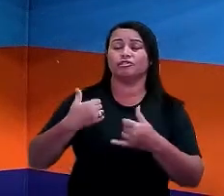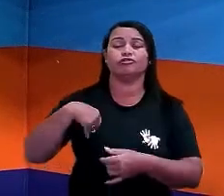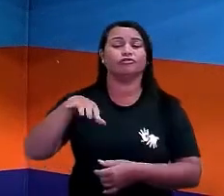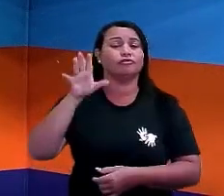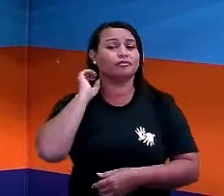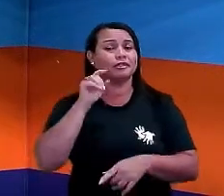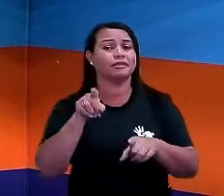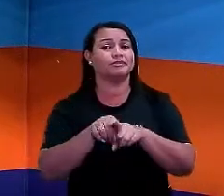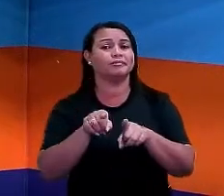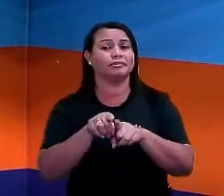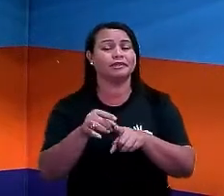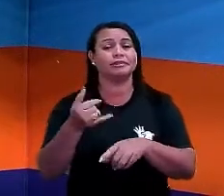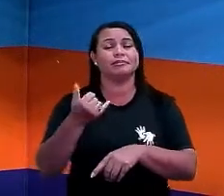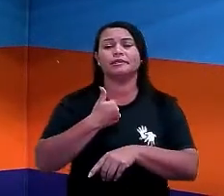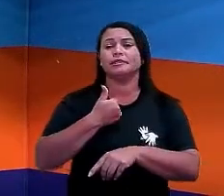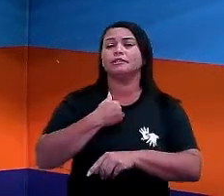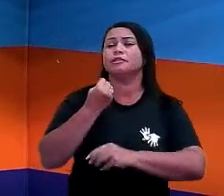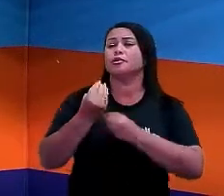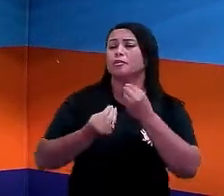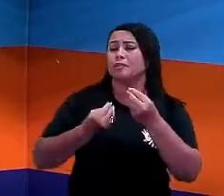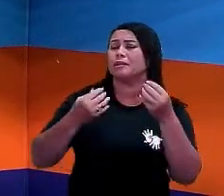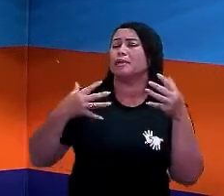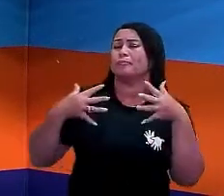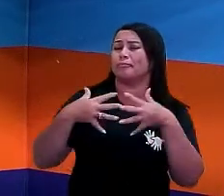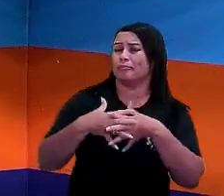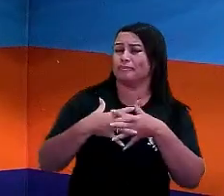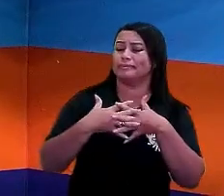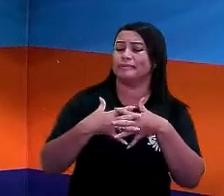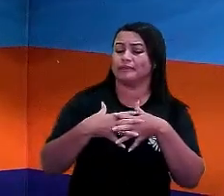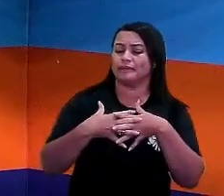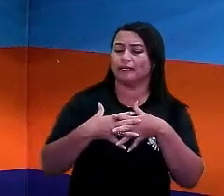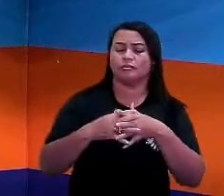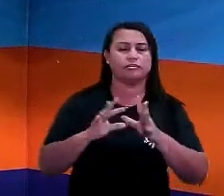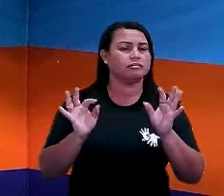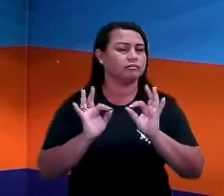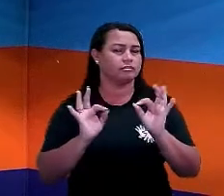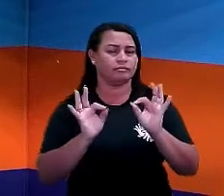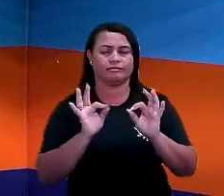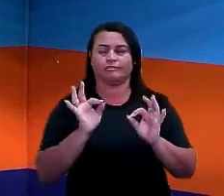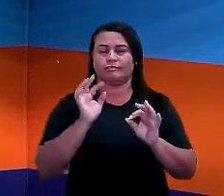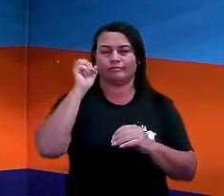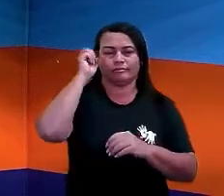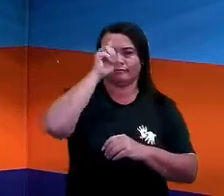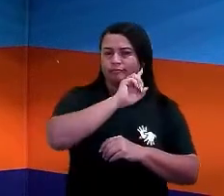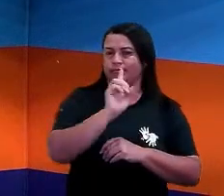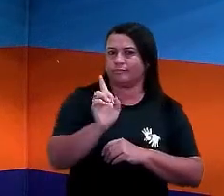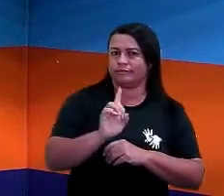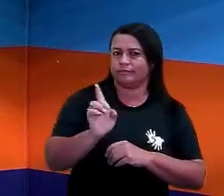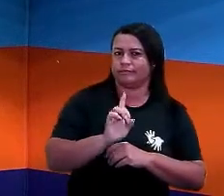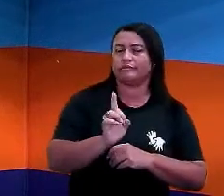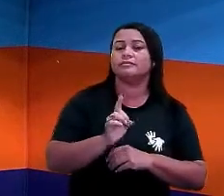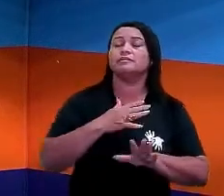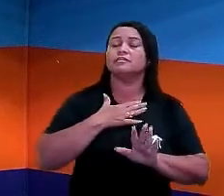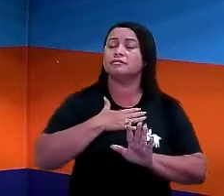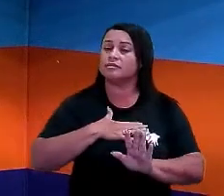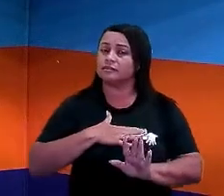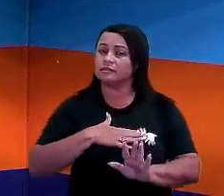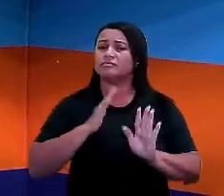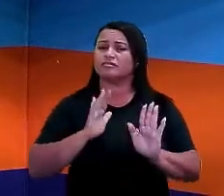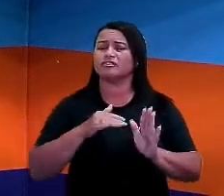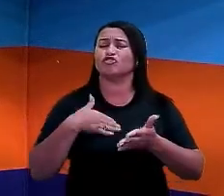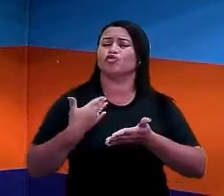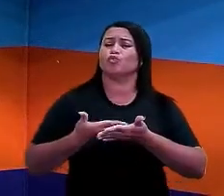por aí, que é um pouquinho complicado. Não tem nada de difícil, minha gente. Tudo que a gente veio